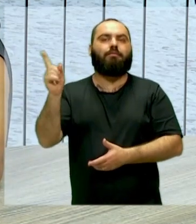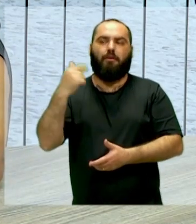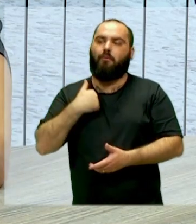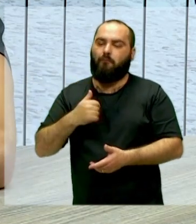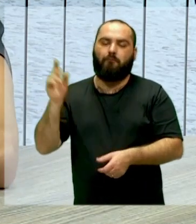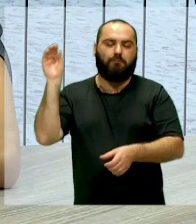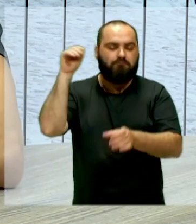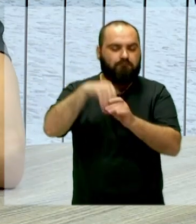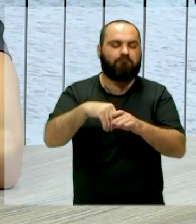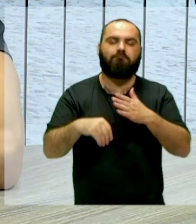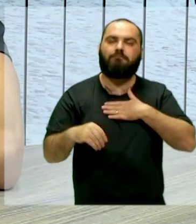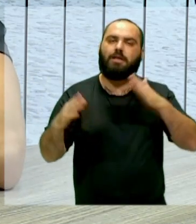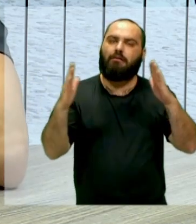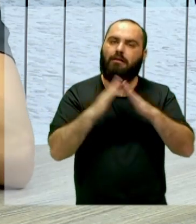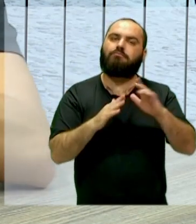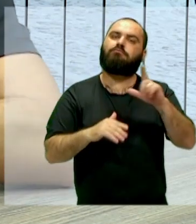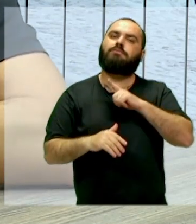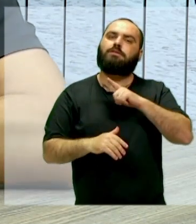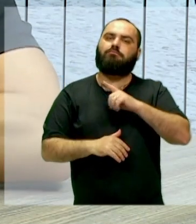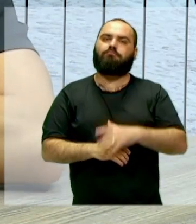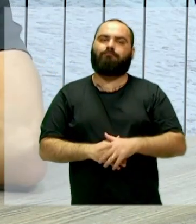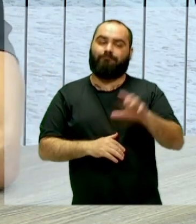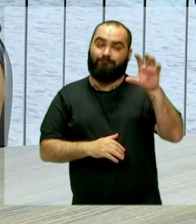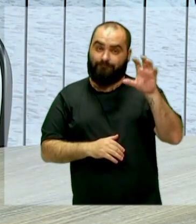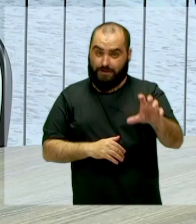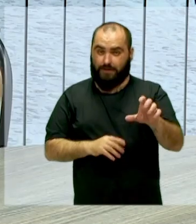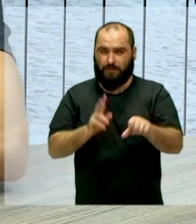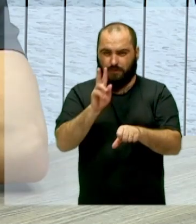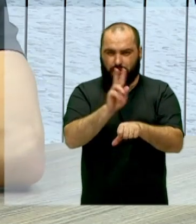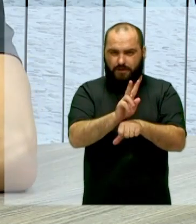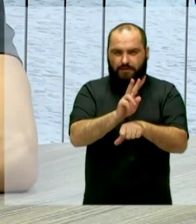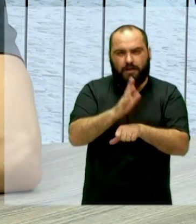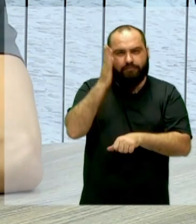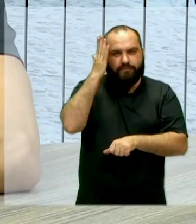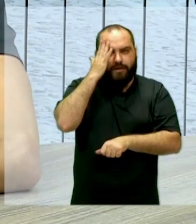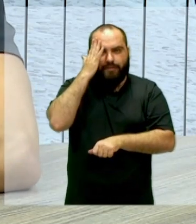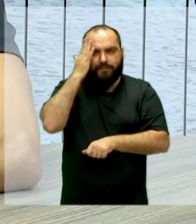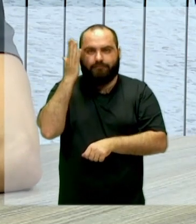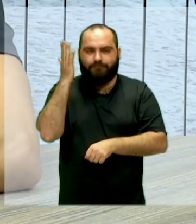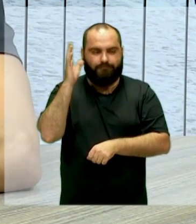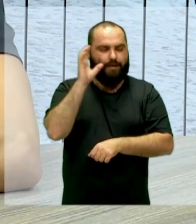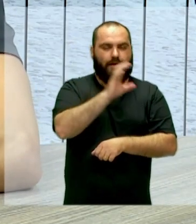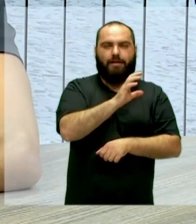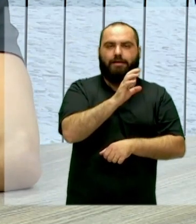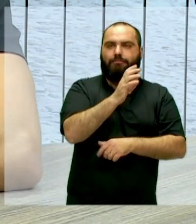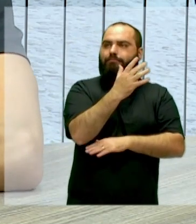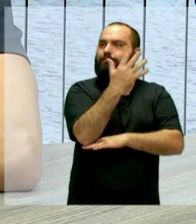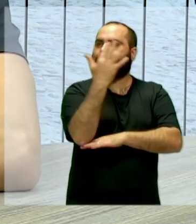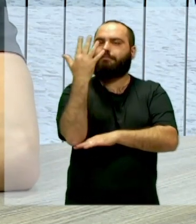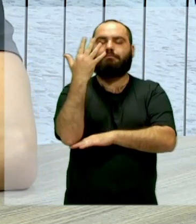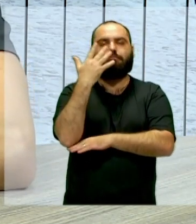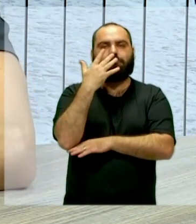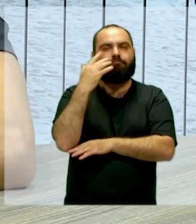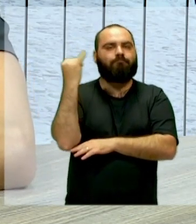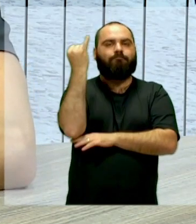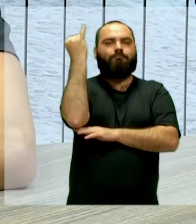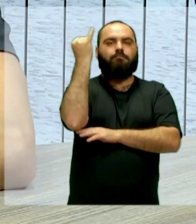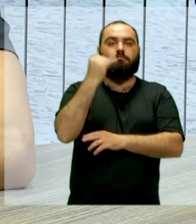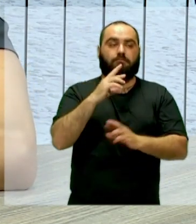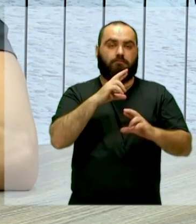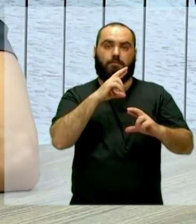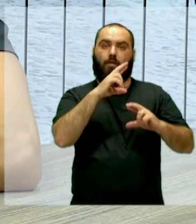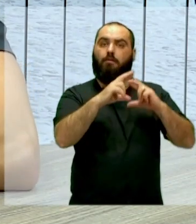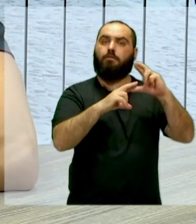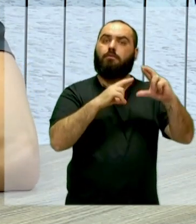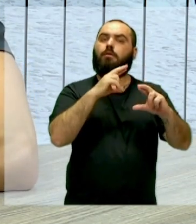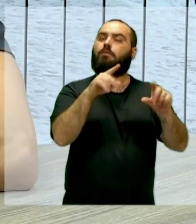né então esse cuidado essa coisa de de a gente resgatar isso com a natureza é muito importante e a própria reciclagem né